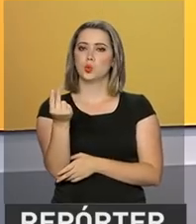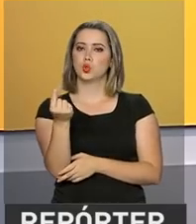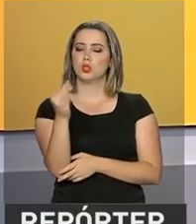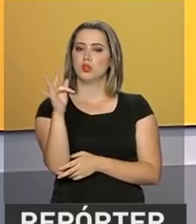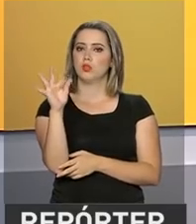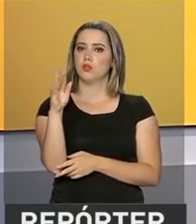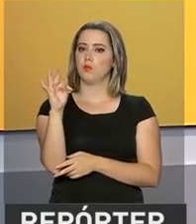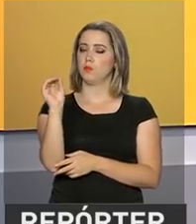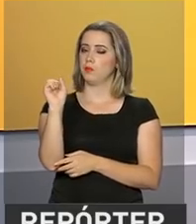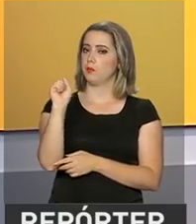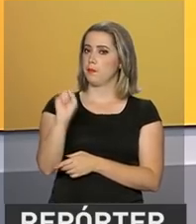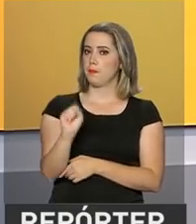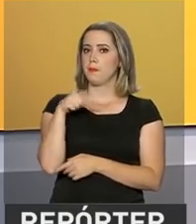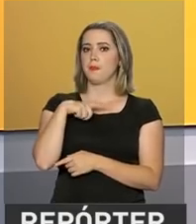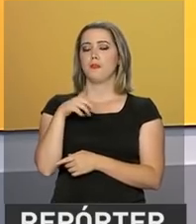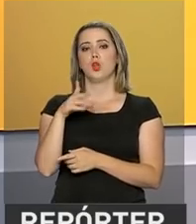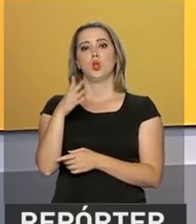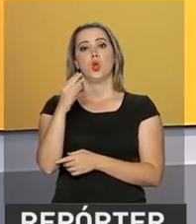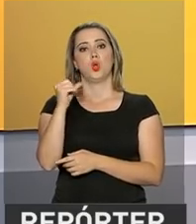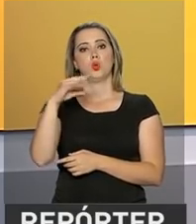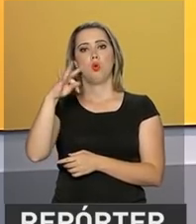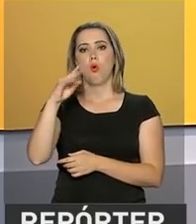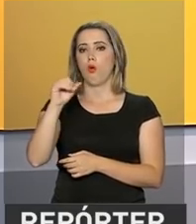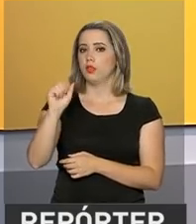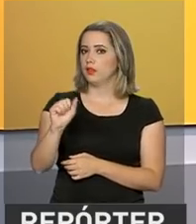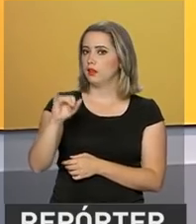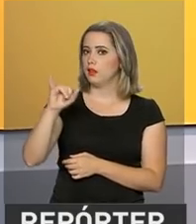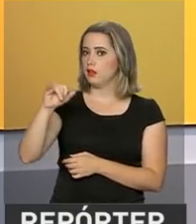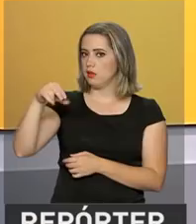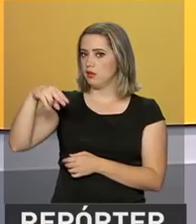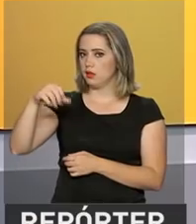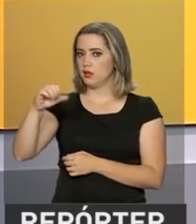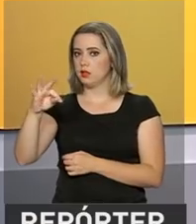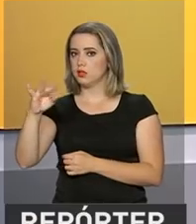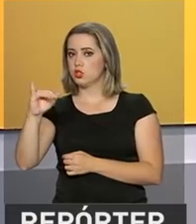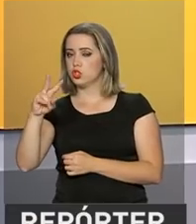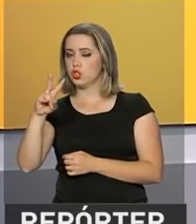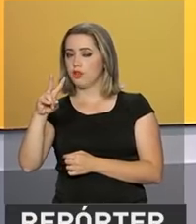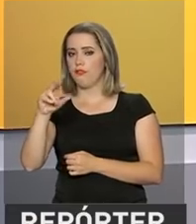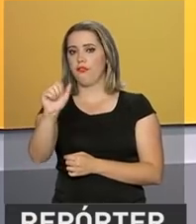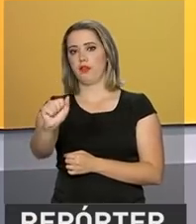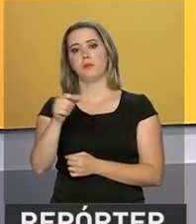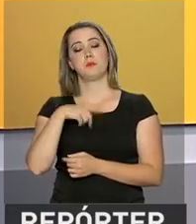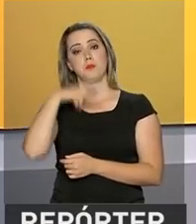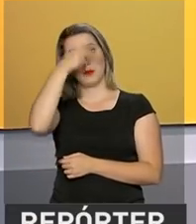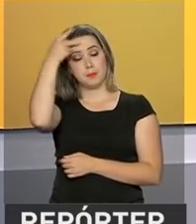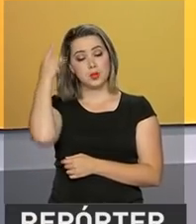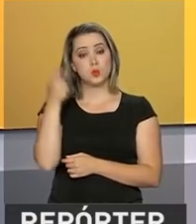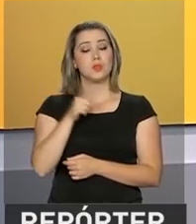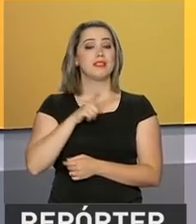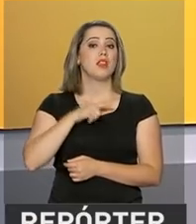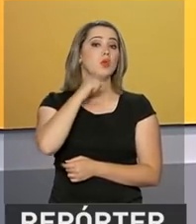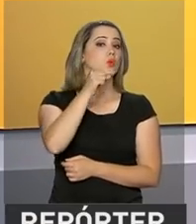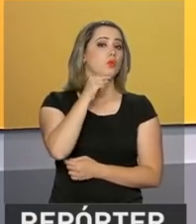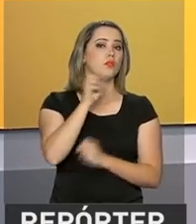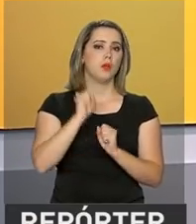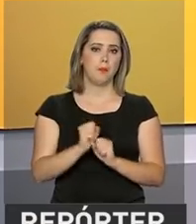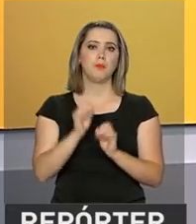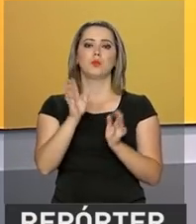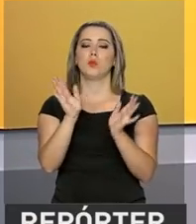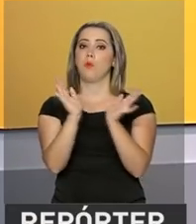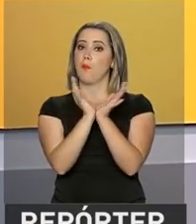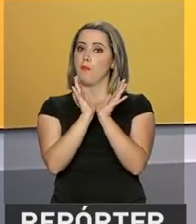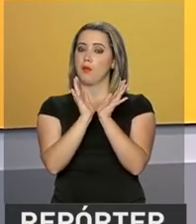recursos das contas inativas do fgts para ajudar quem ainda tem dúvidas a caixa realizou um debate